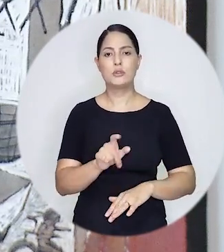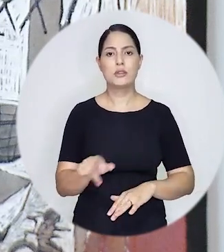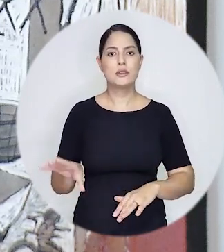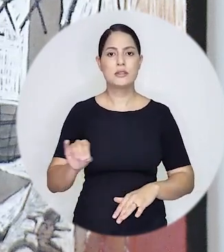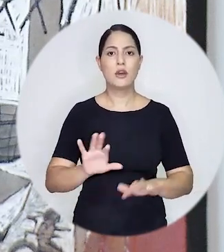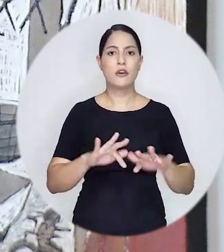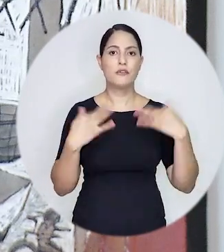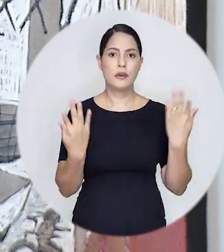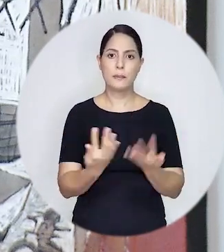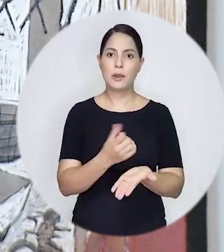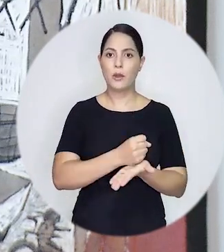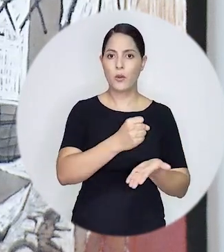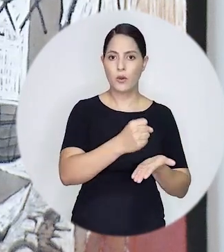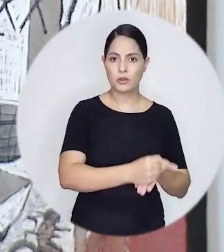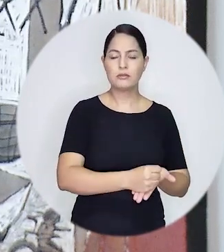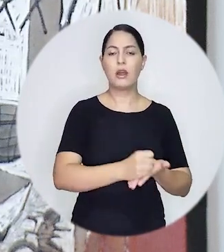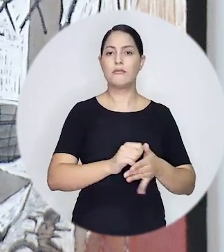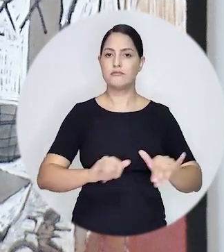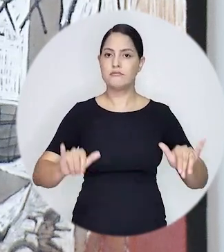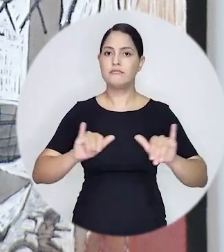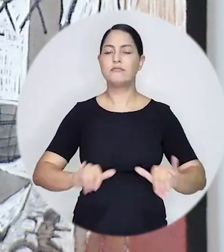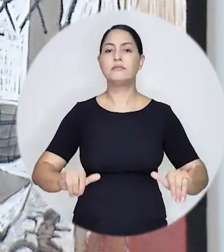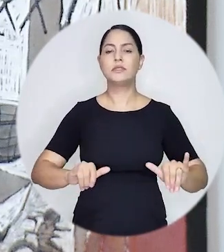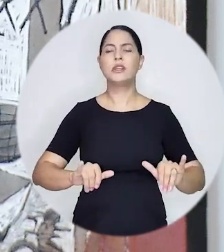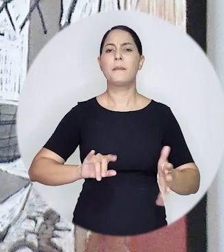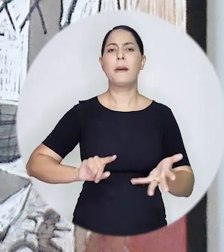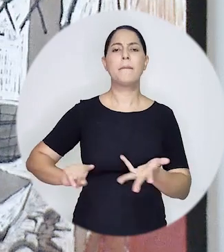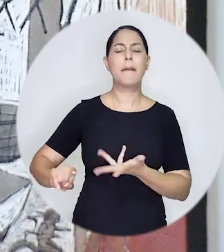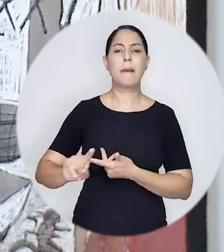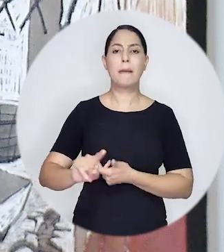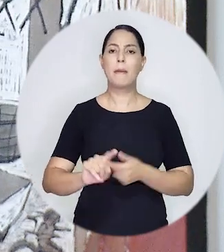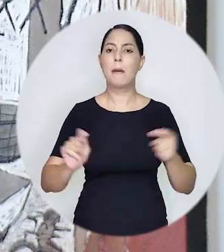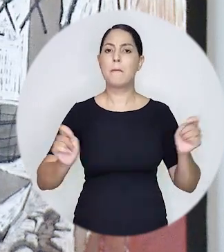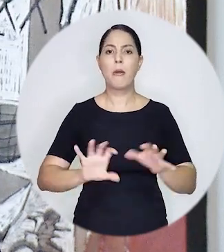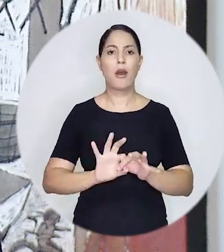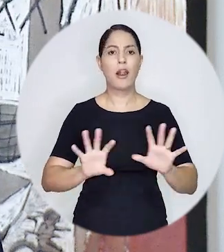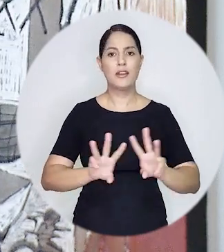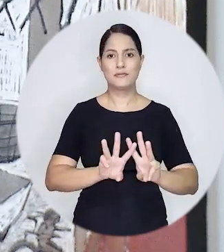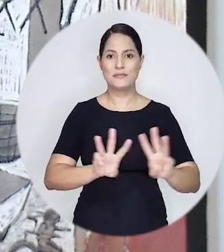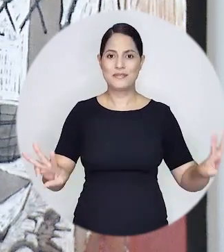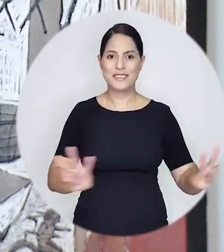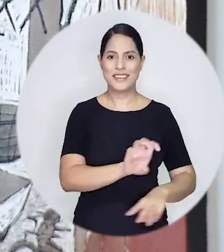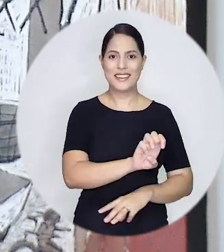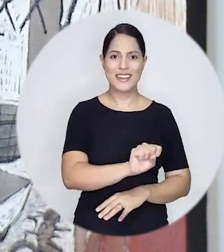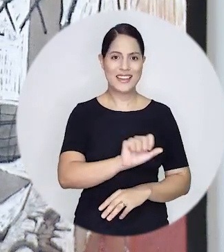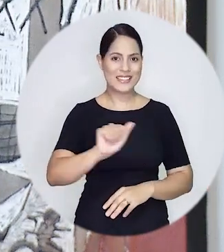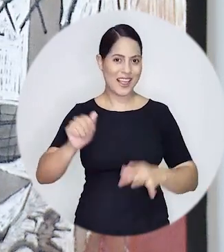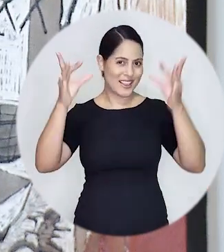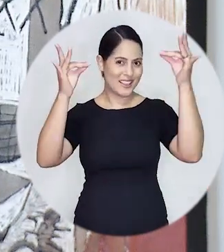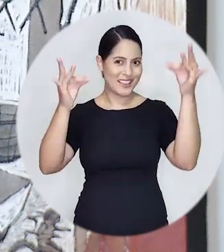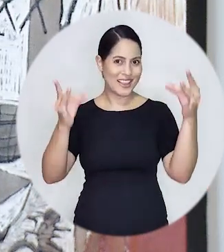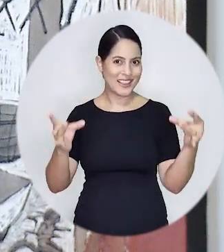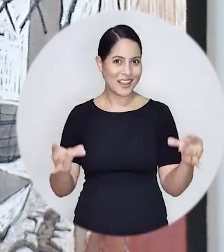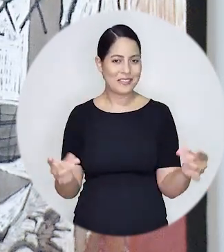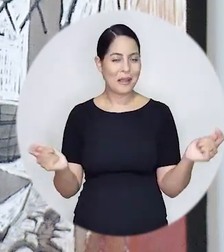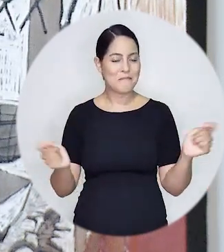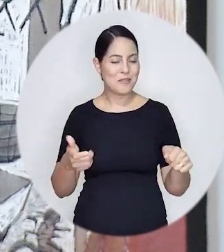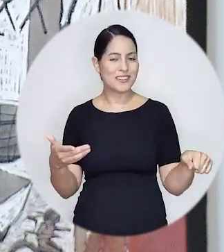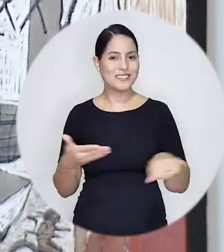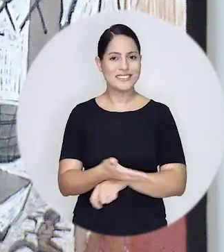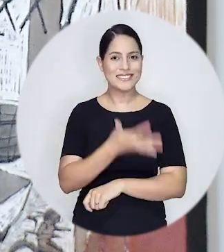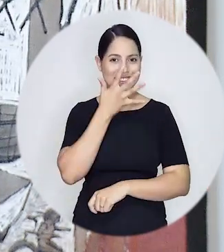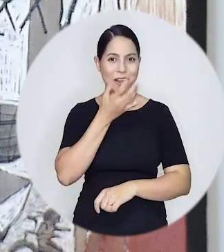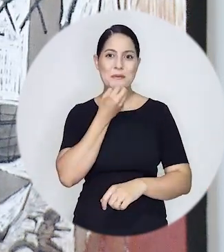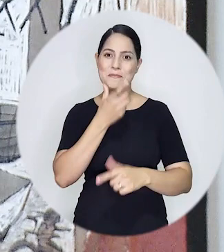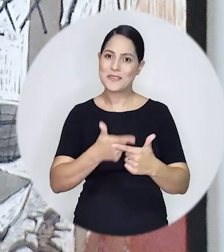vão apresentar os trabalhos em evento científico realizado no Superior Tribunal de Justiça. No site da ESA Nacional você fica por dentro de todos os detalhes